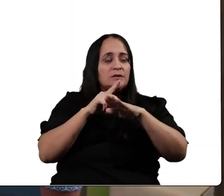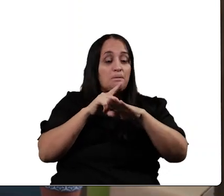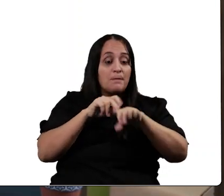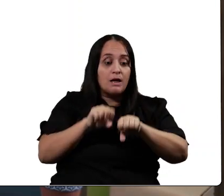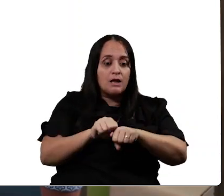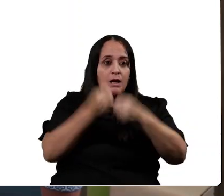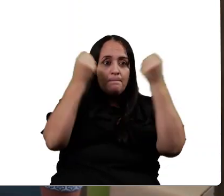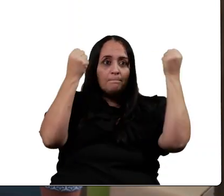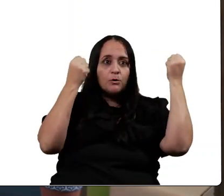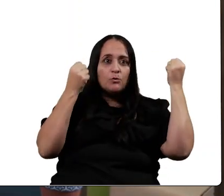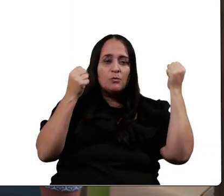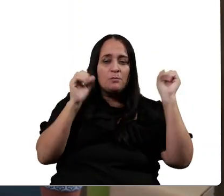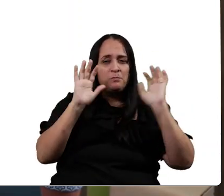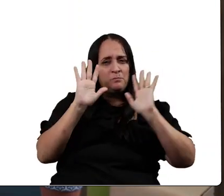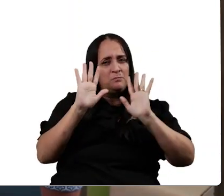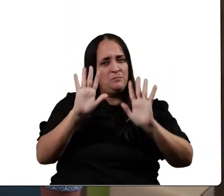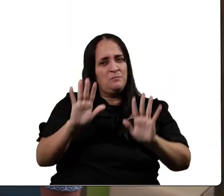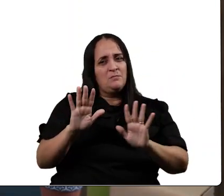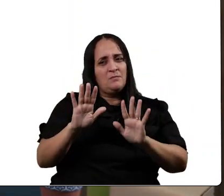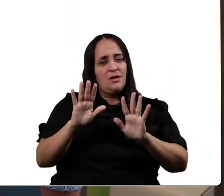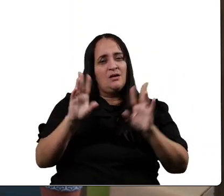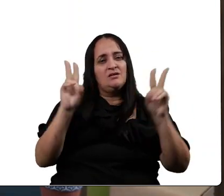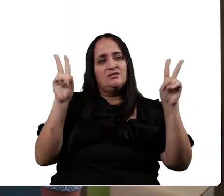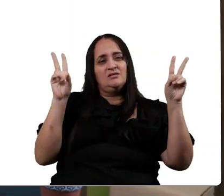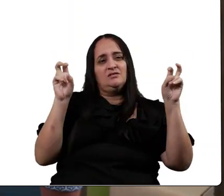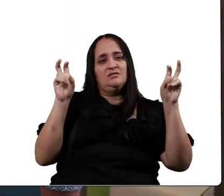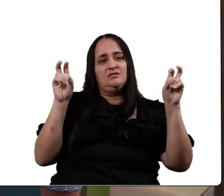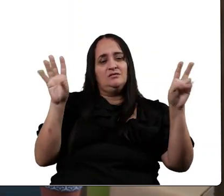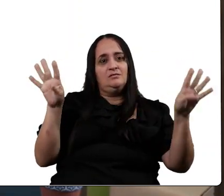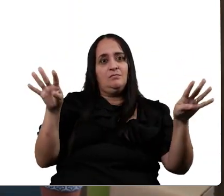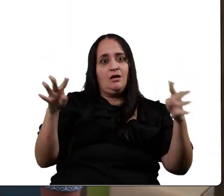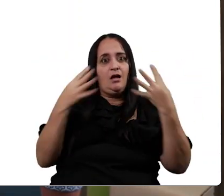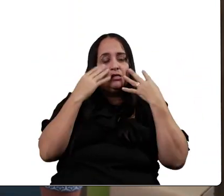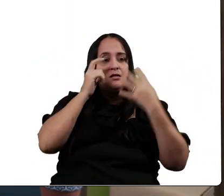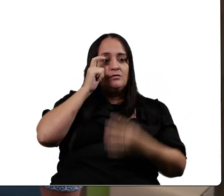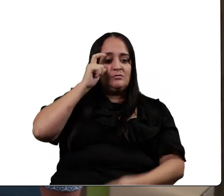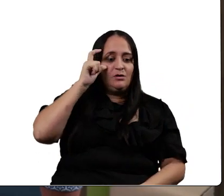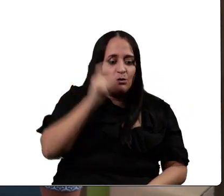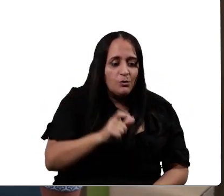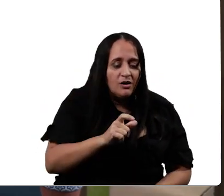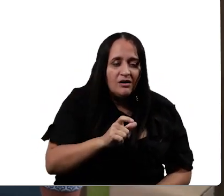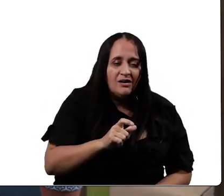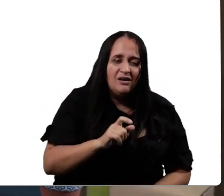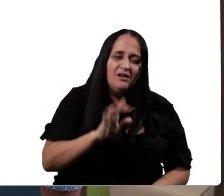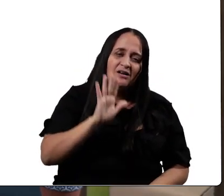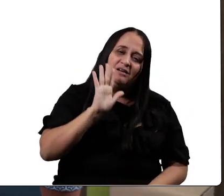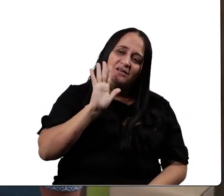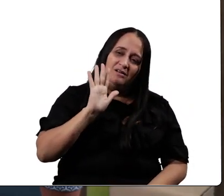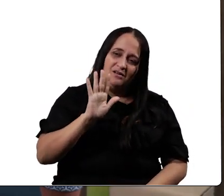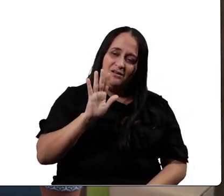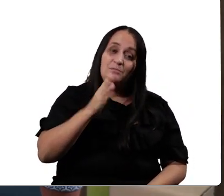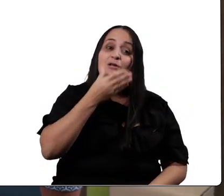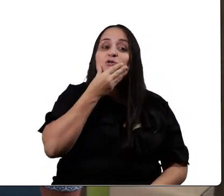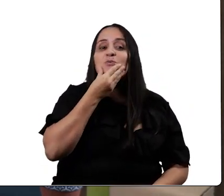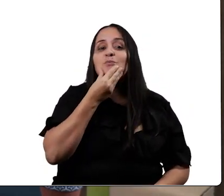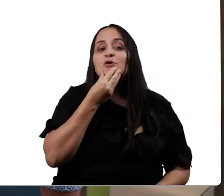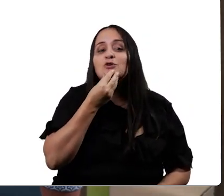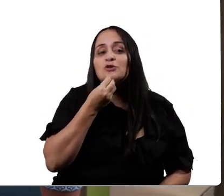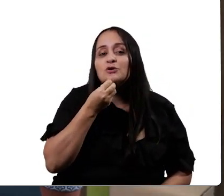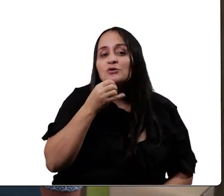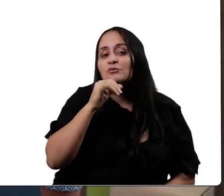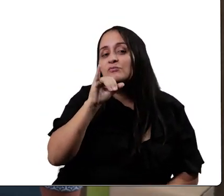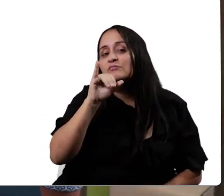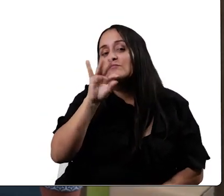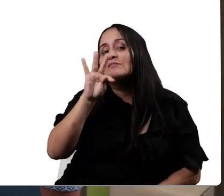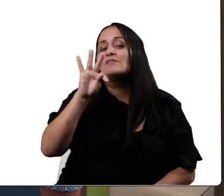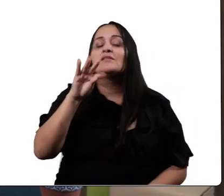mas ele trabalhou o título de uma forma para atiçar a curiosidade da gente. Mas o Ítalo, que é o